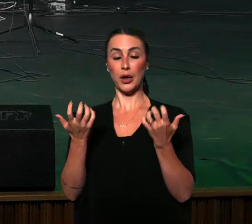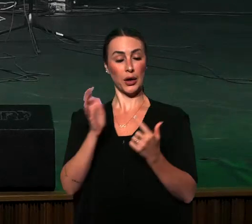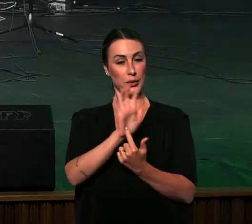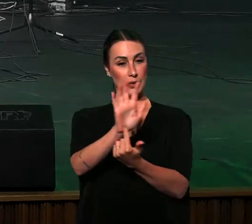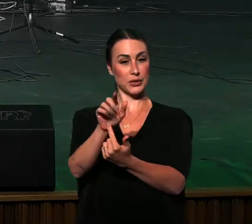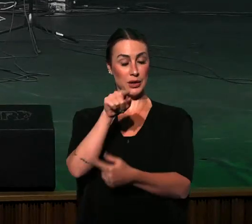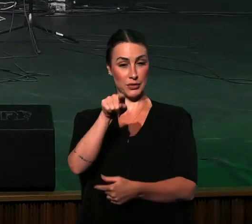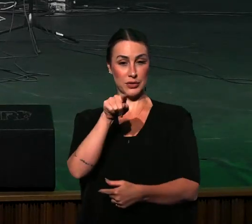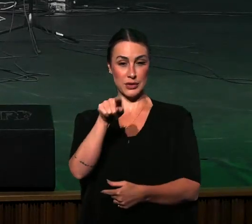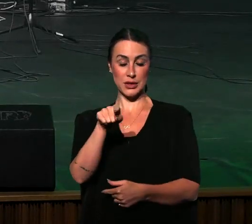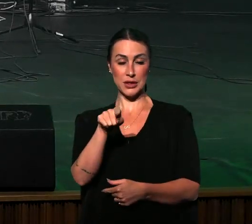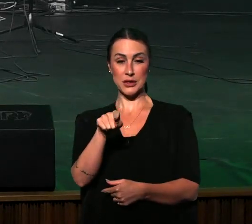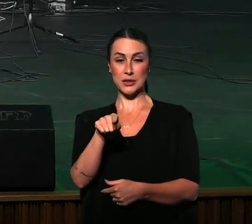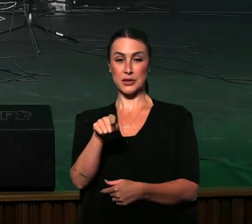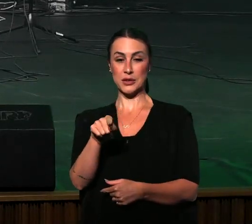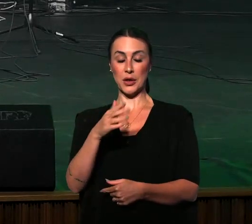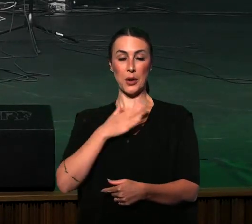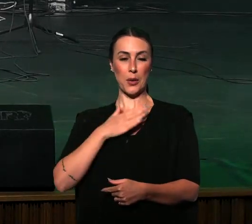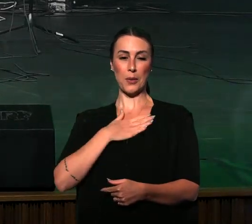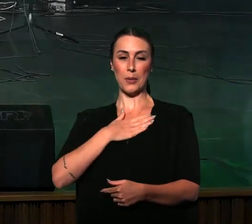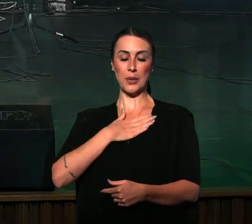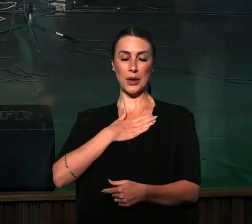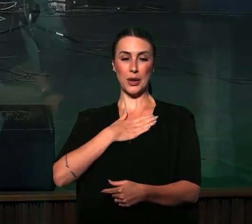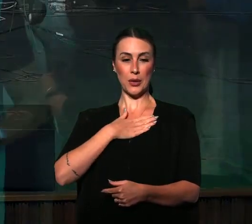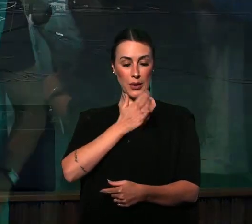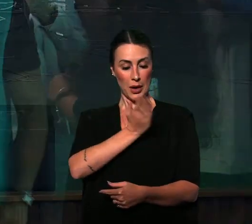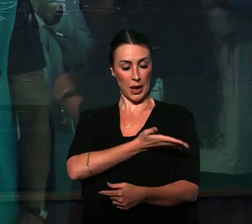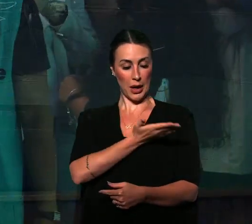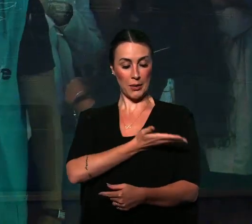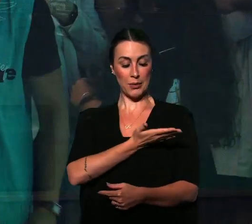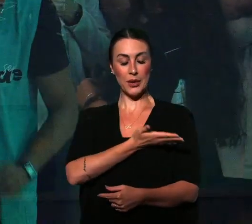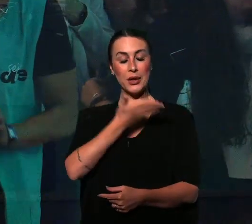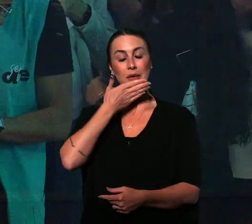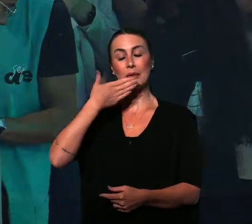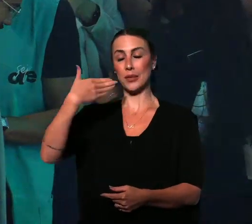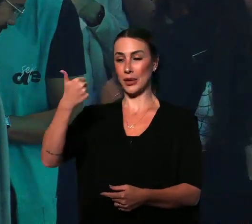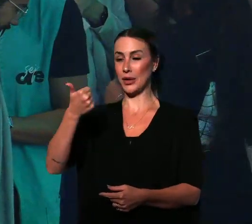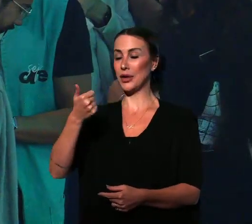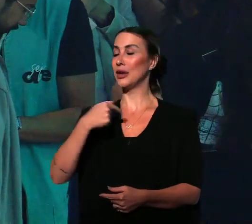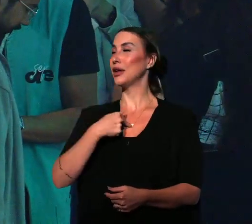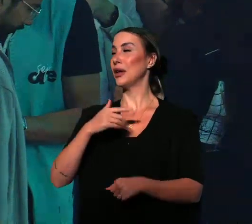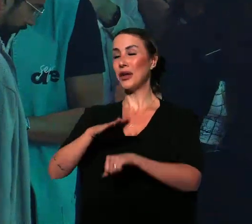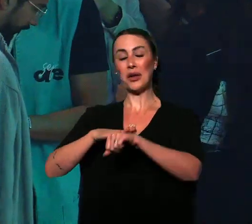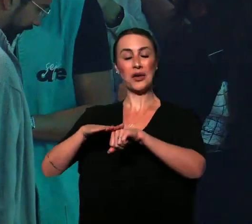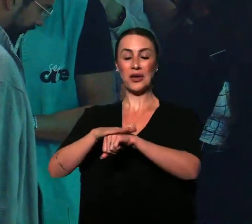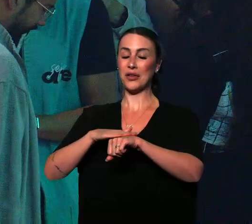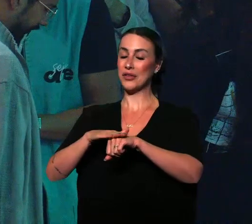que eu converso todos os dias. E não é papo de pastor, porque não tem nada melhor do